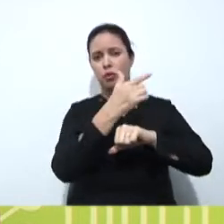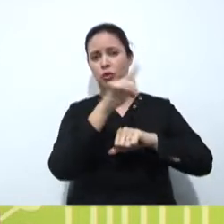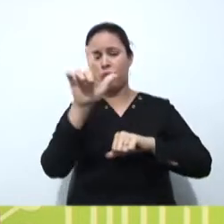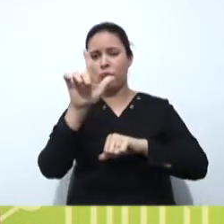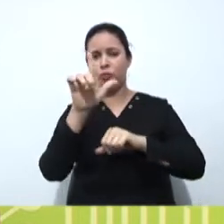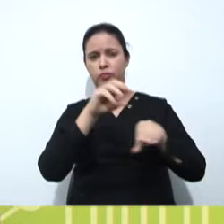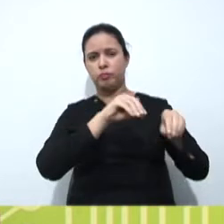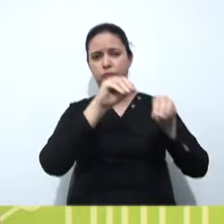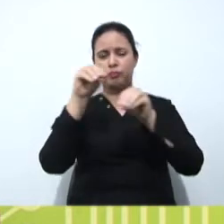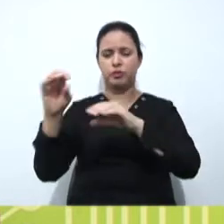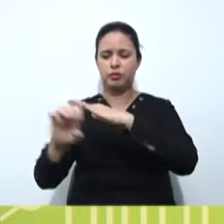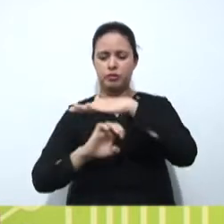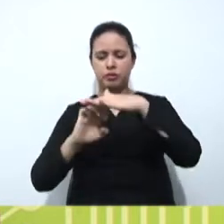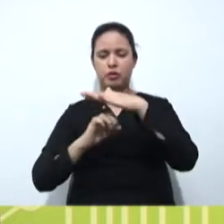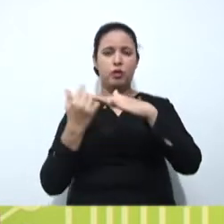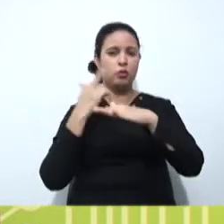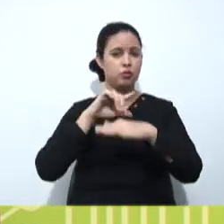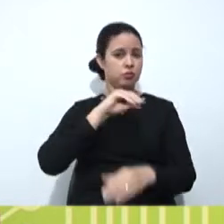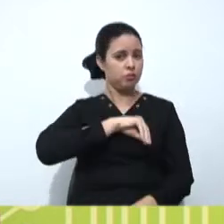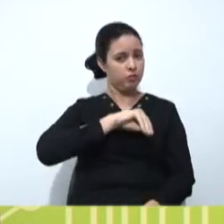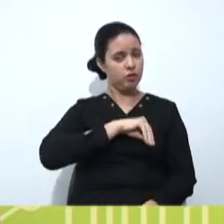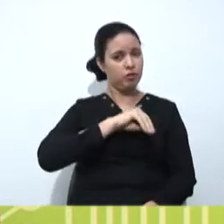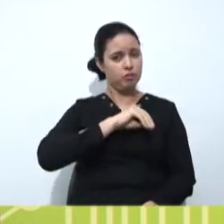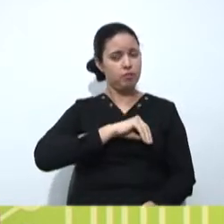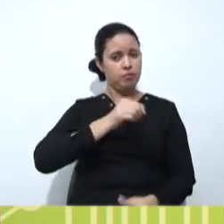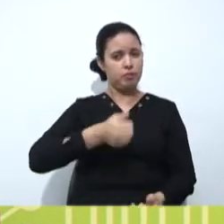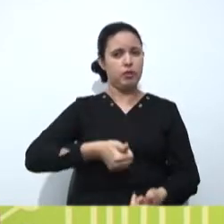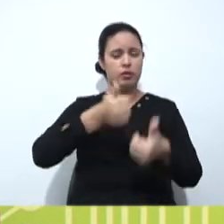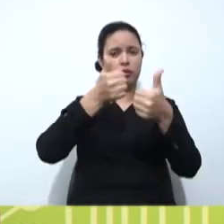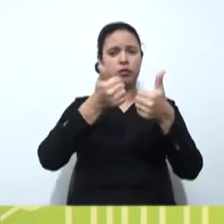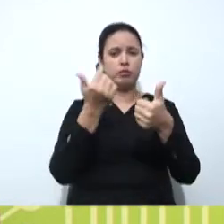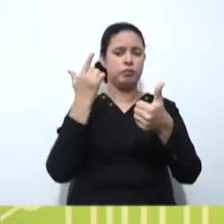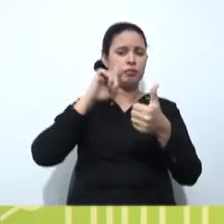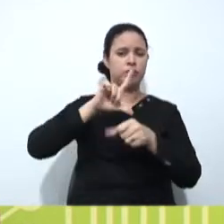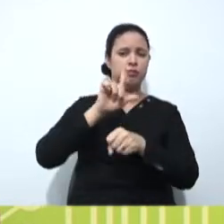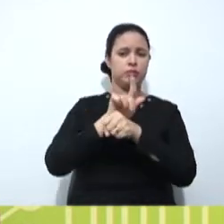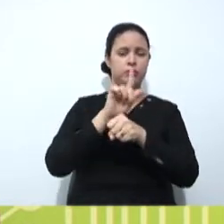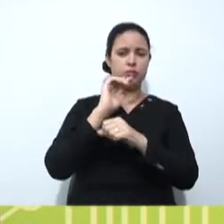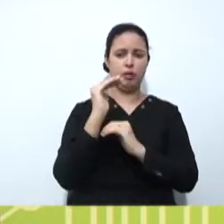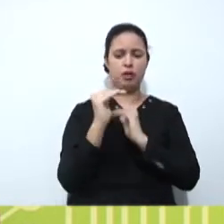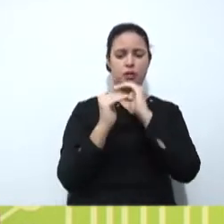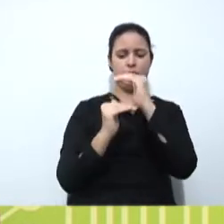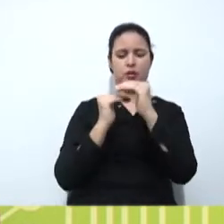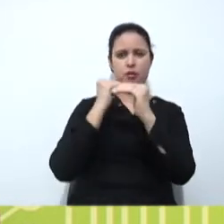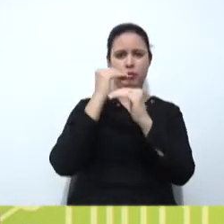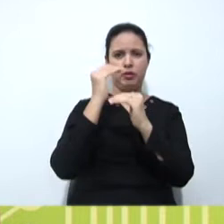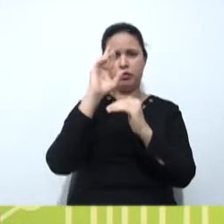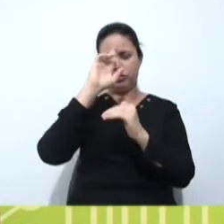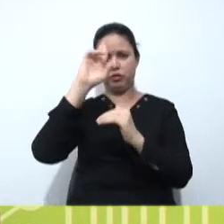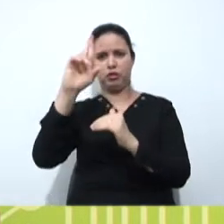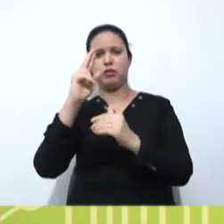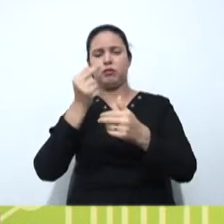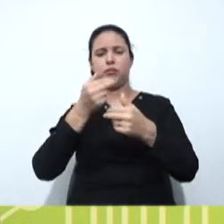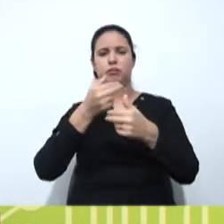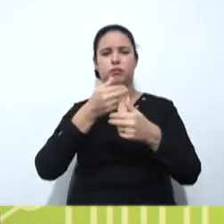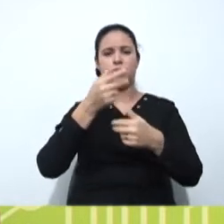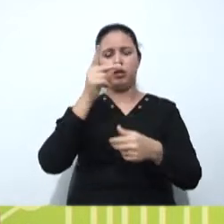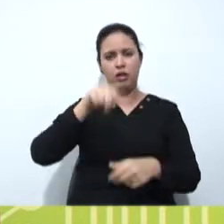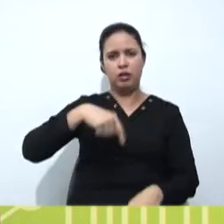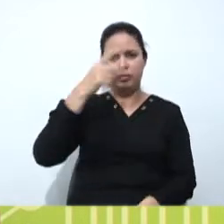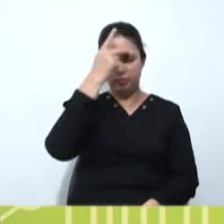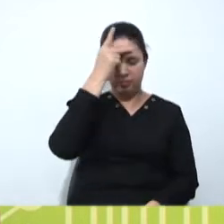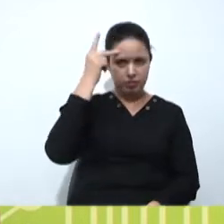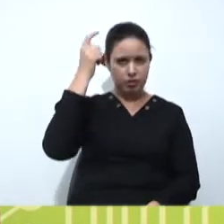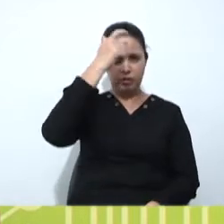recebendo mais, almejando um cargo ou conquistando ali um cargo melhor de gerência. Então, essas pessoas, elas costumam